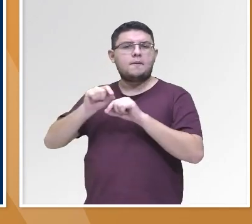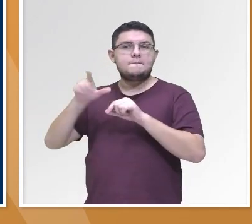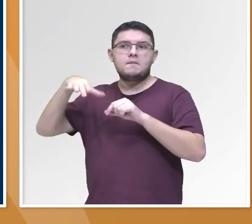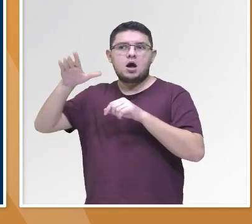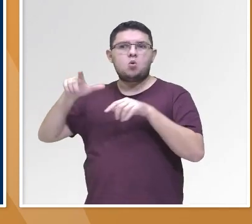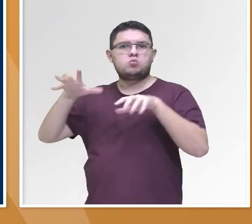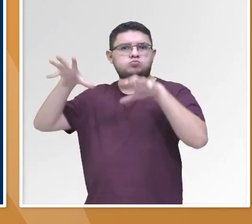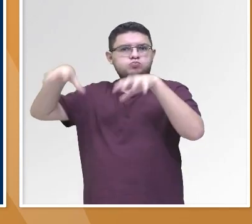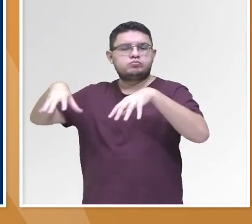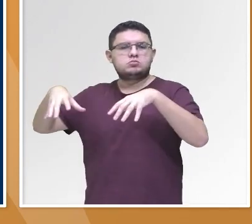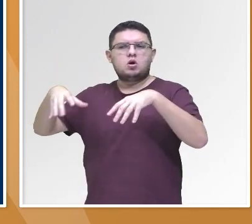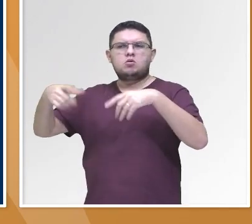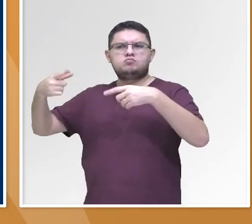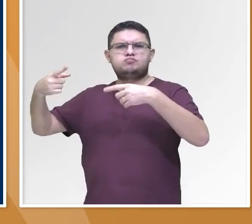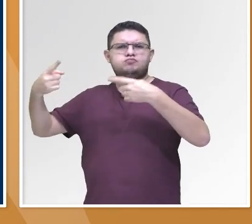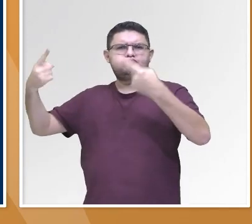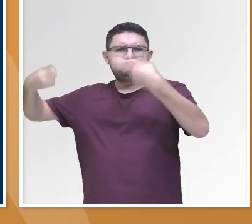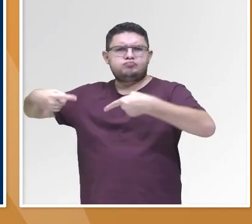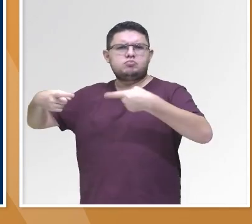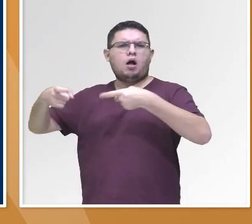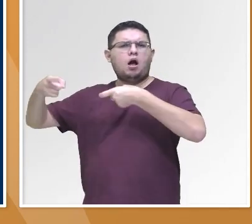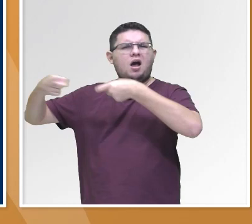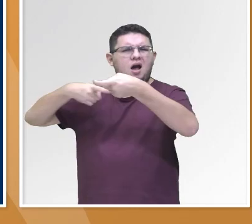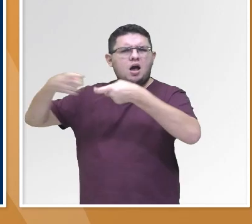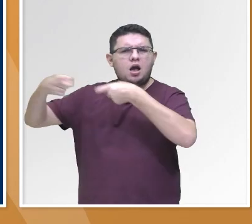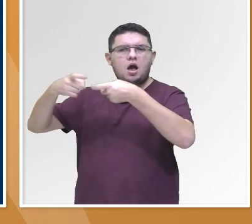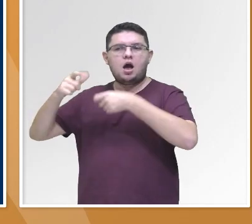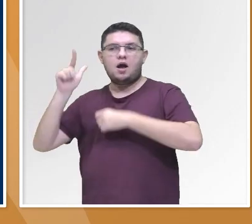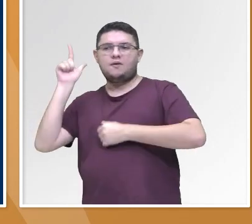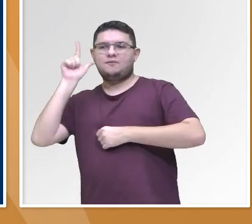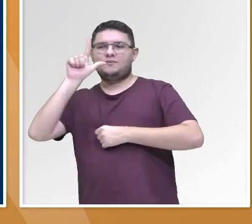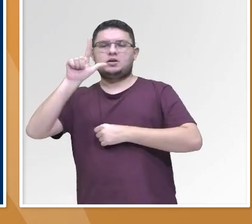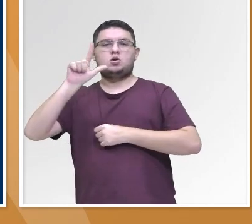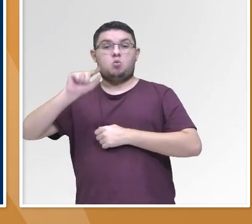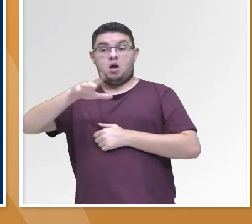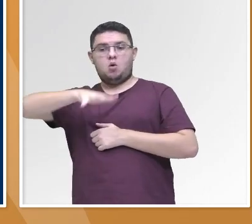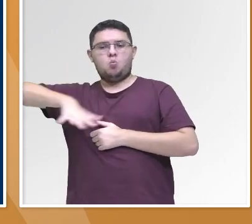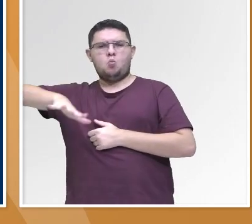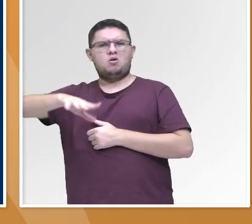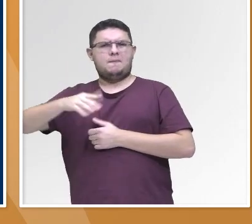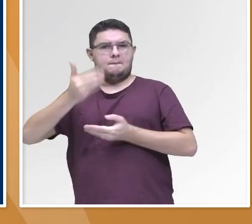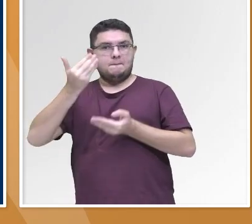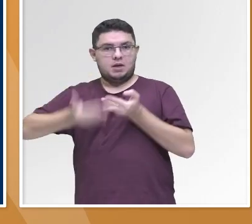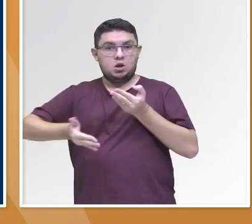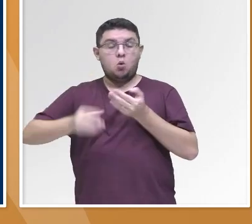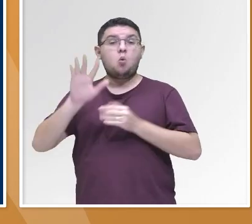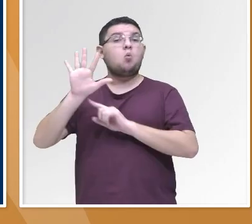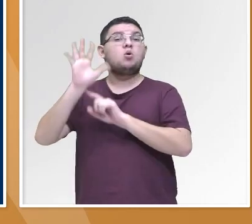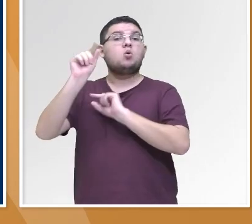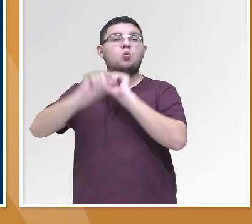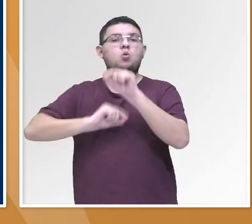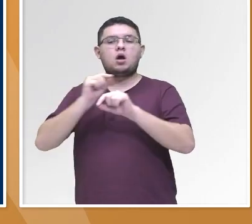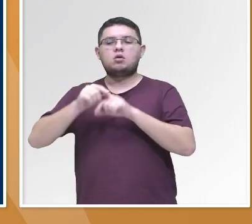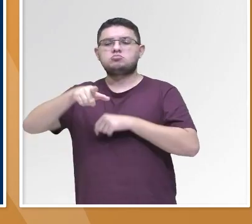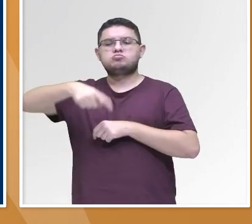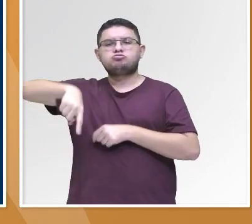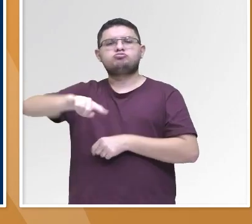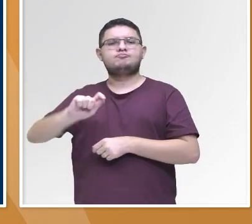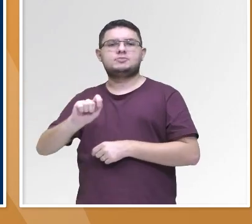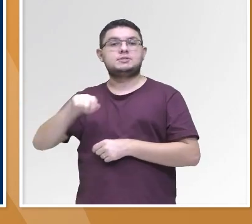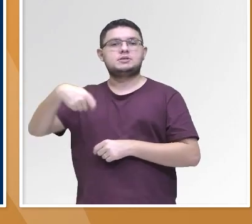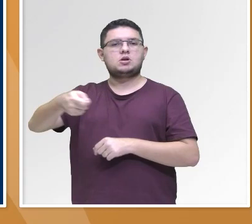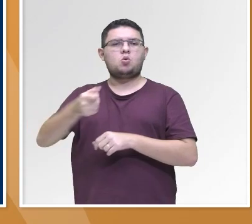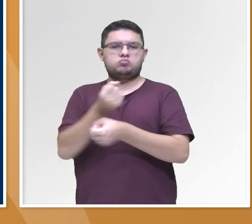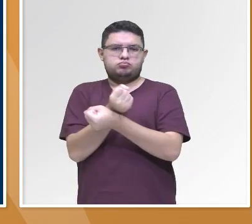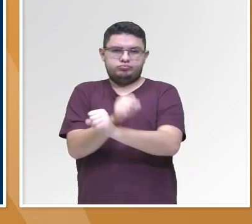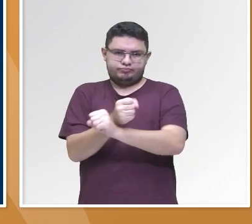forte subjugar, vencer uma mais fraca, e os que eram derrotados, os que sobreviviam à guerra, eram transformados em